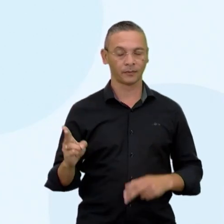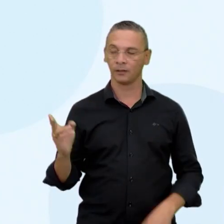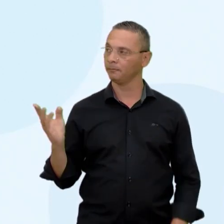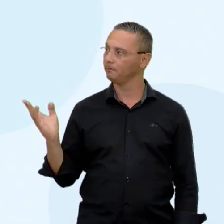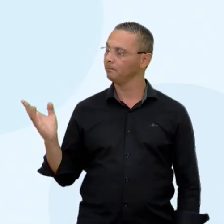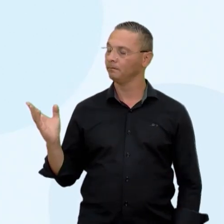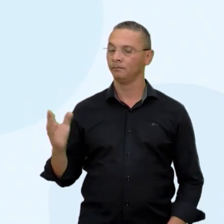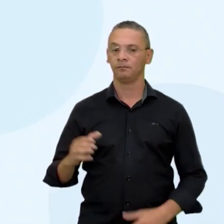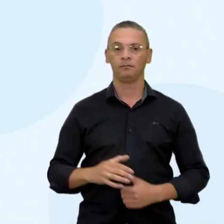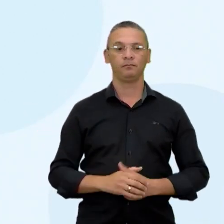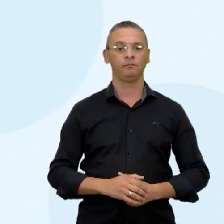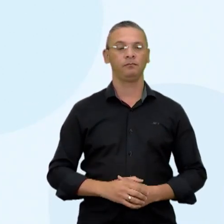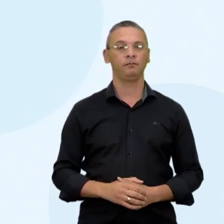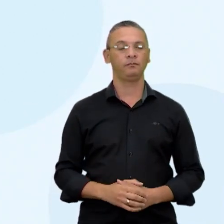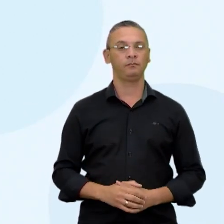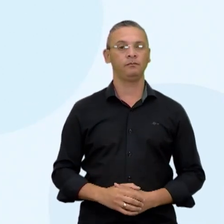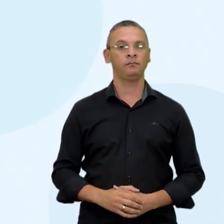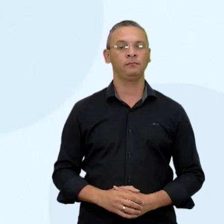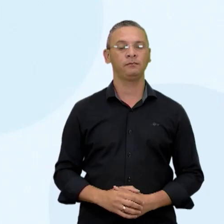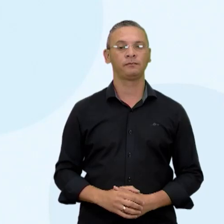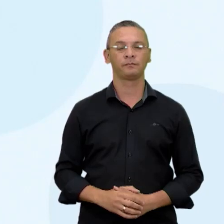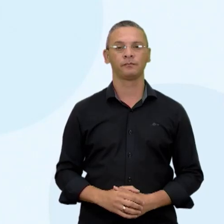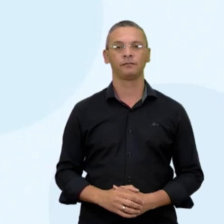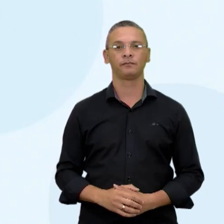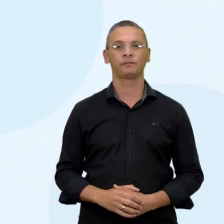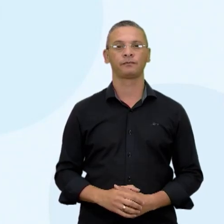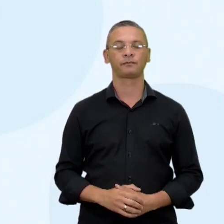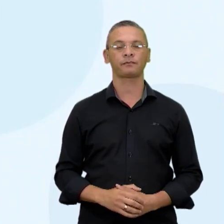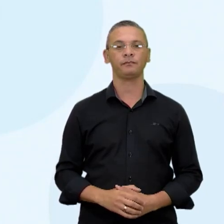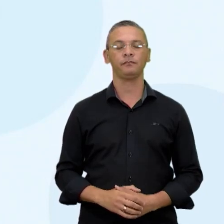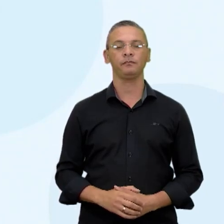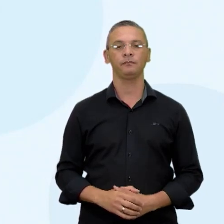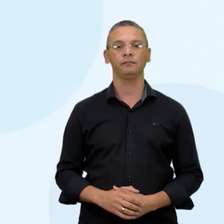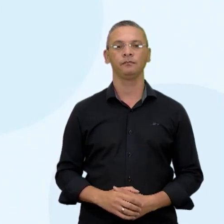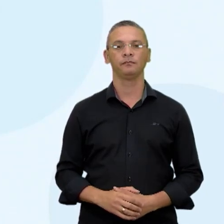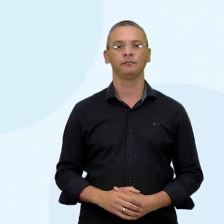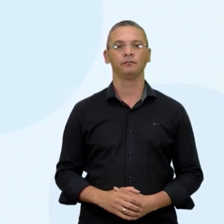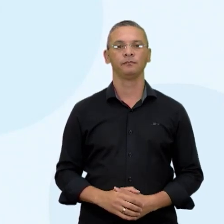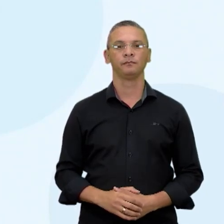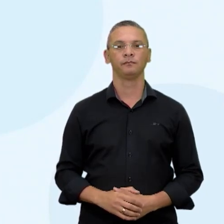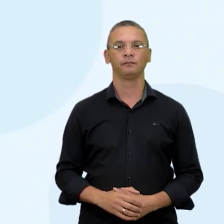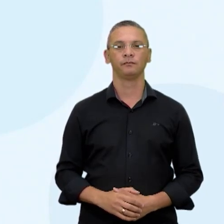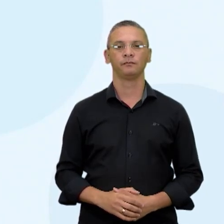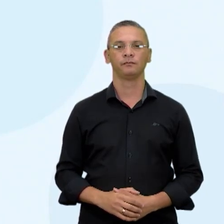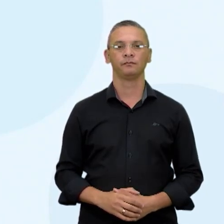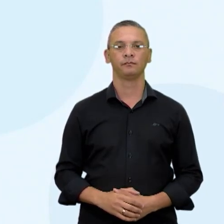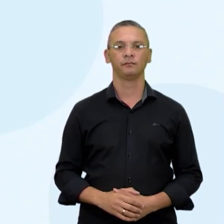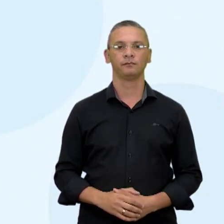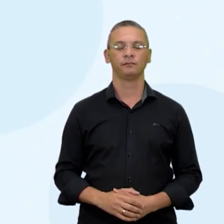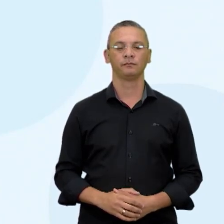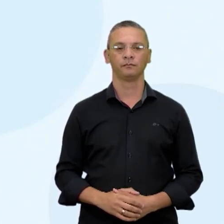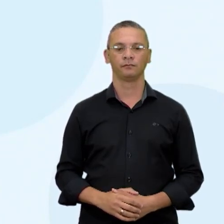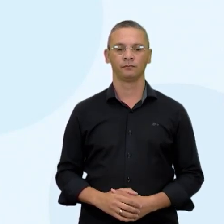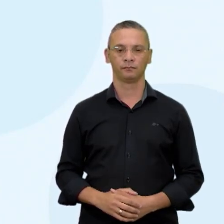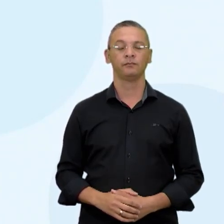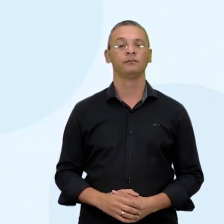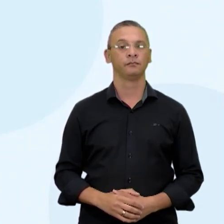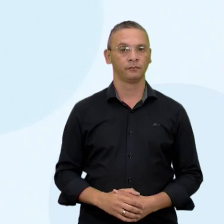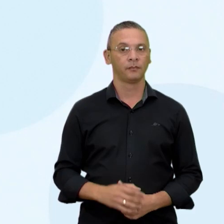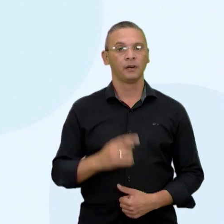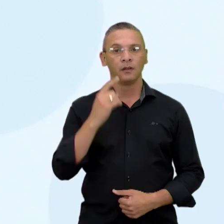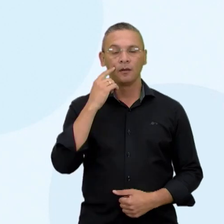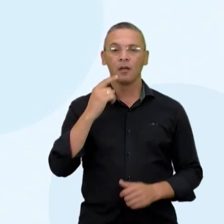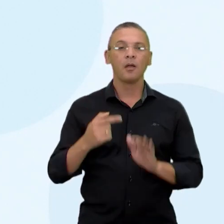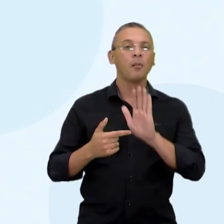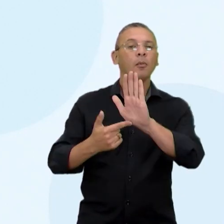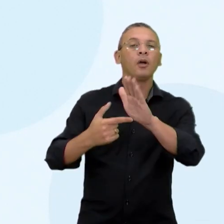2, 3, 4, 5, 6, 7, 8, 9, 10. Certo? Por que eu estou